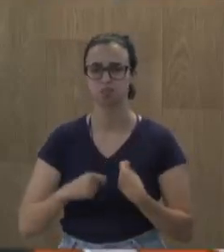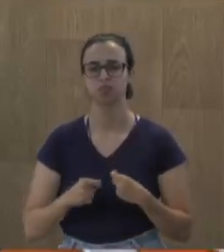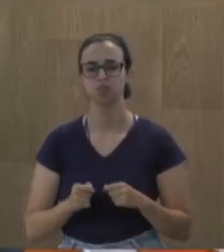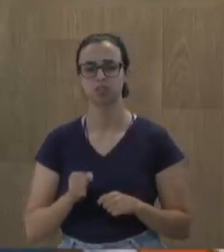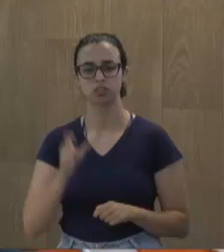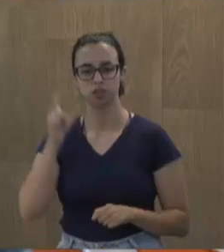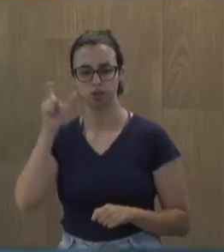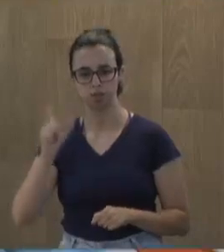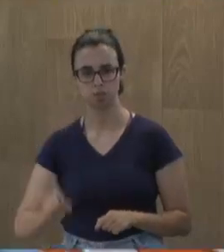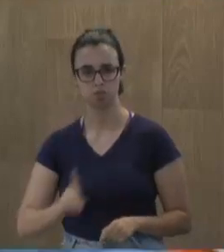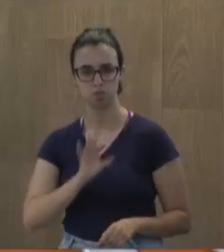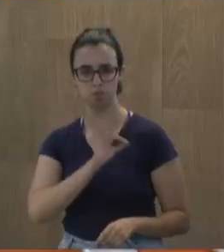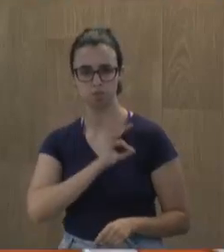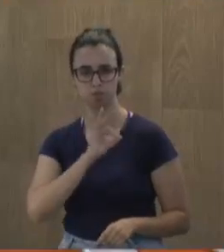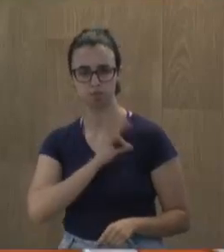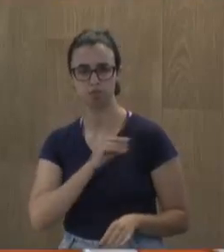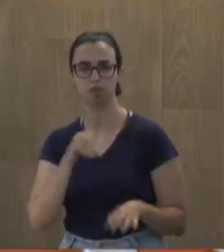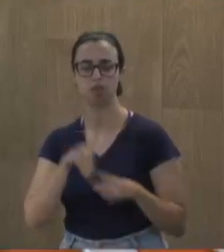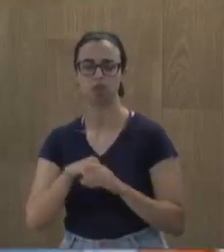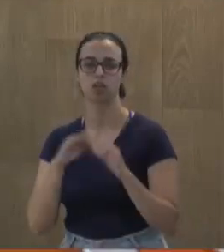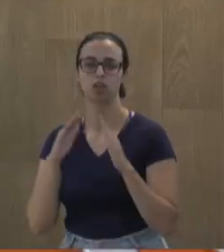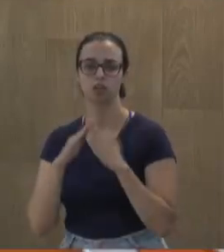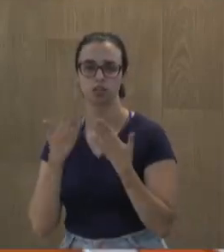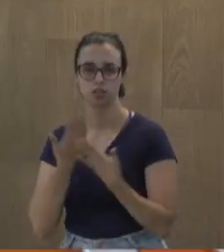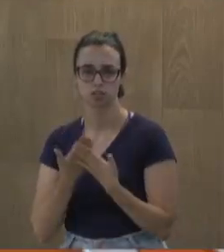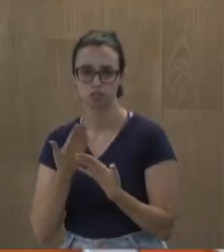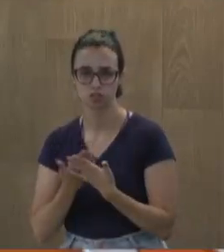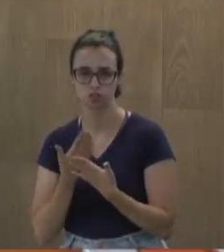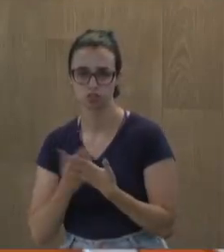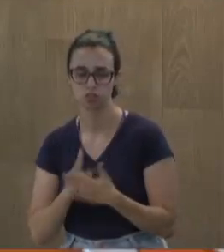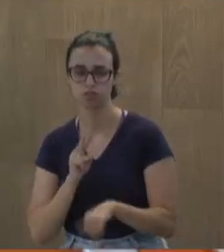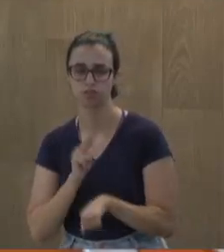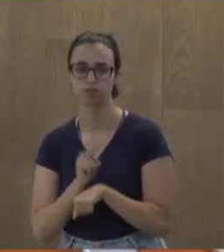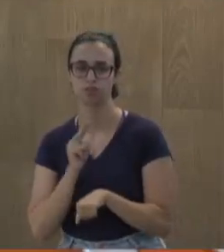lá dentro da escola para dar segurança